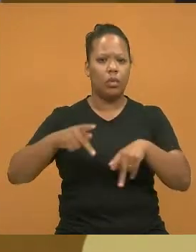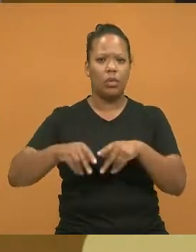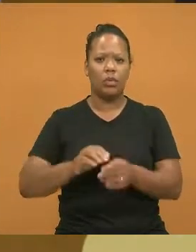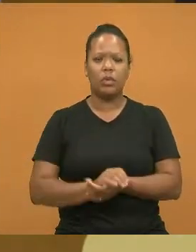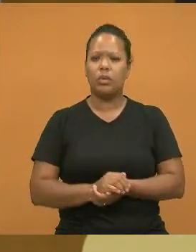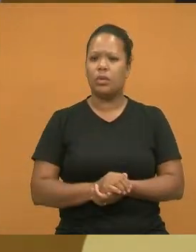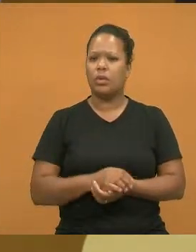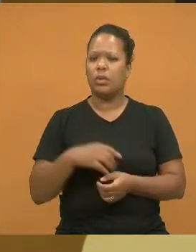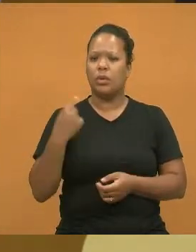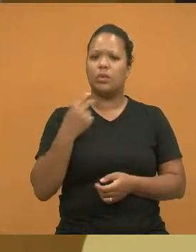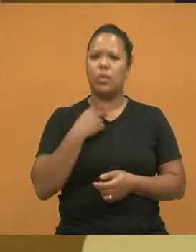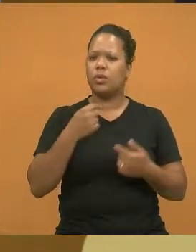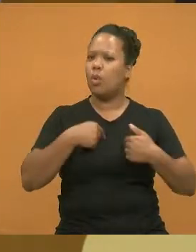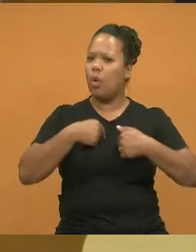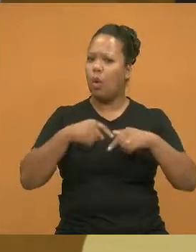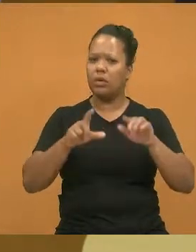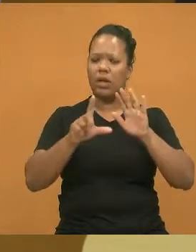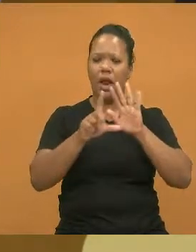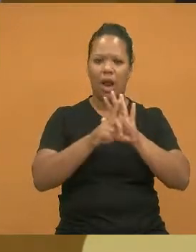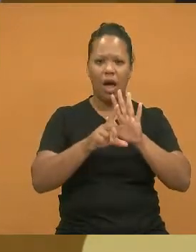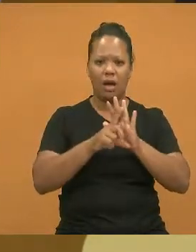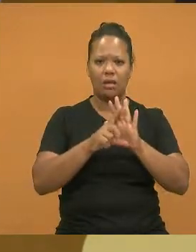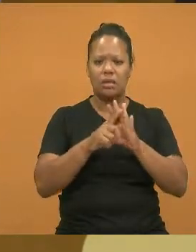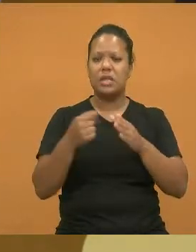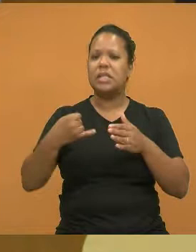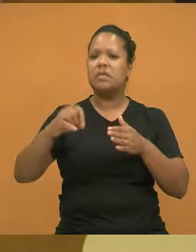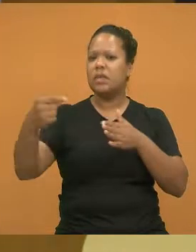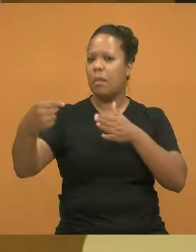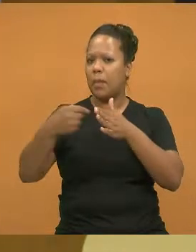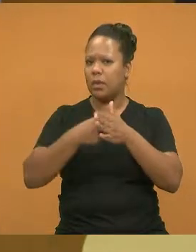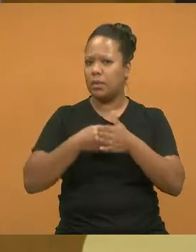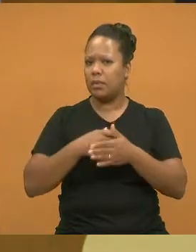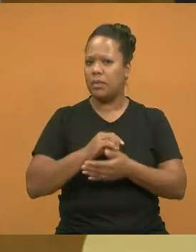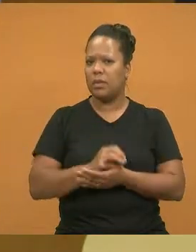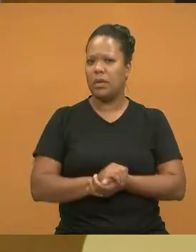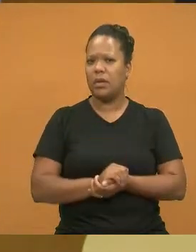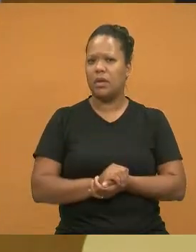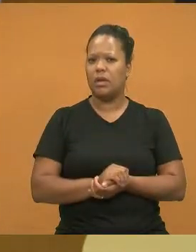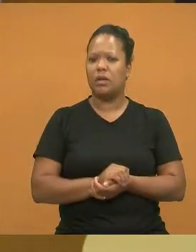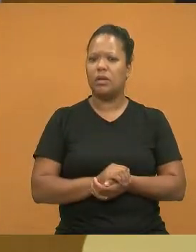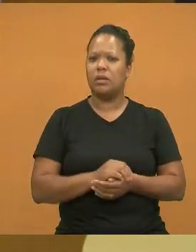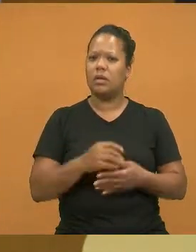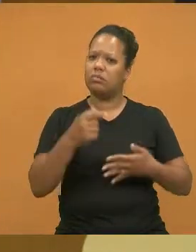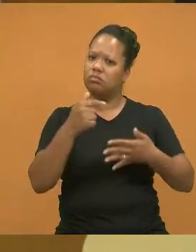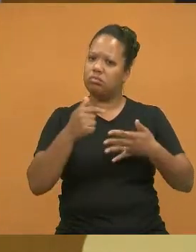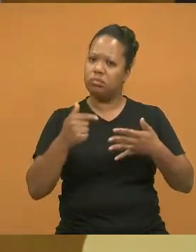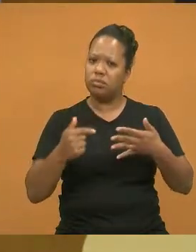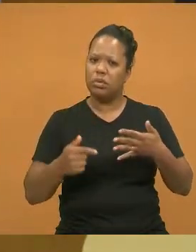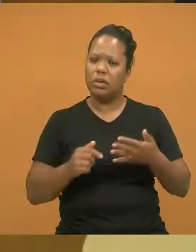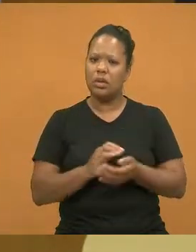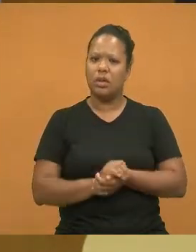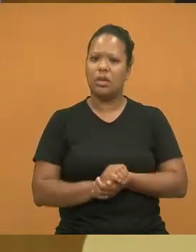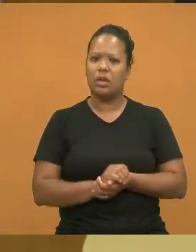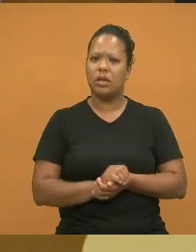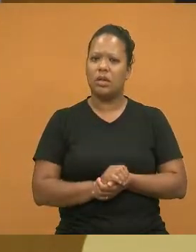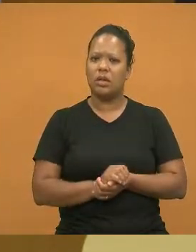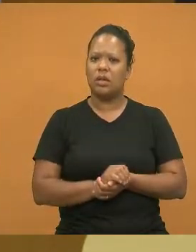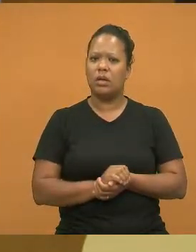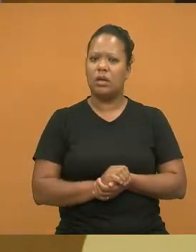pode fazer muita coisa contra a lei, porque se você perguntar para mim, eu acho que em alguns casos a pena de morte ela cabe